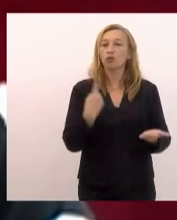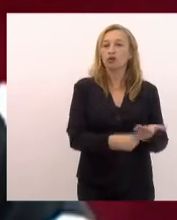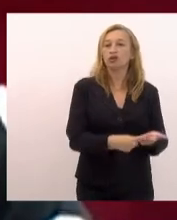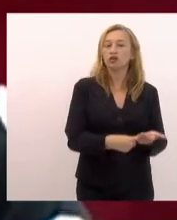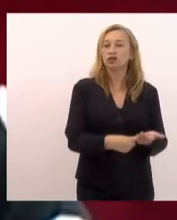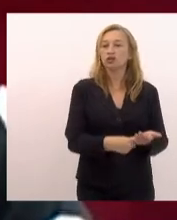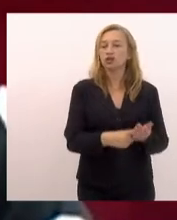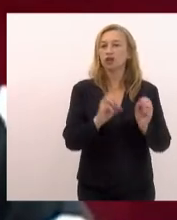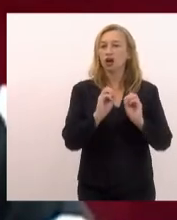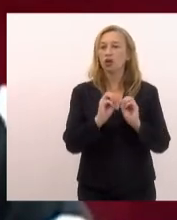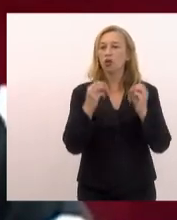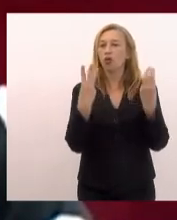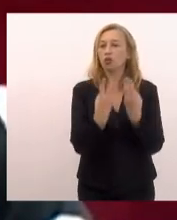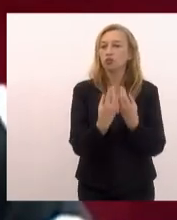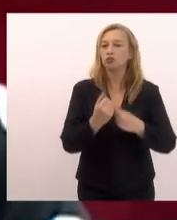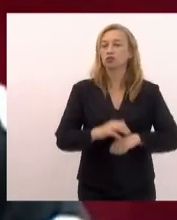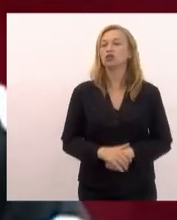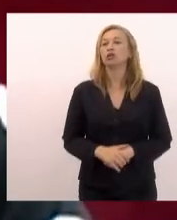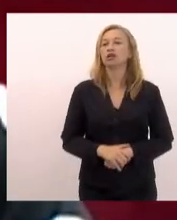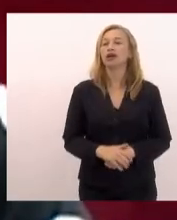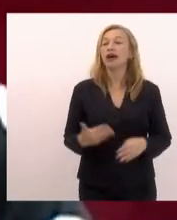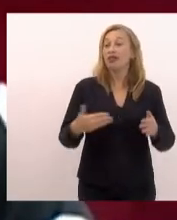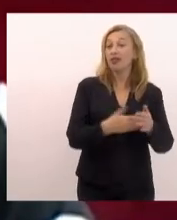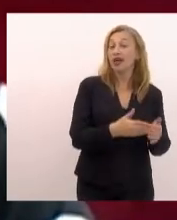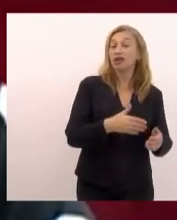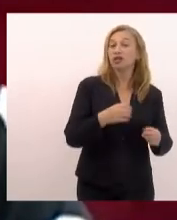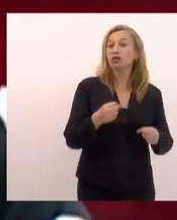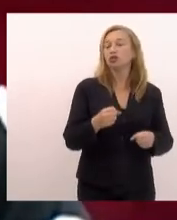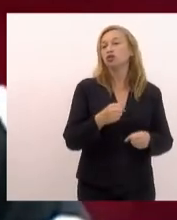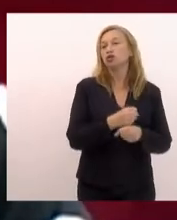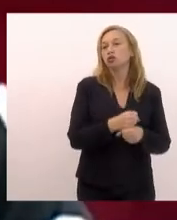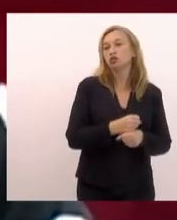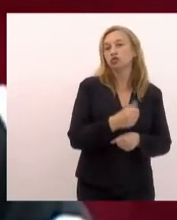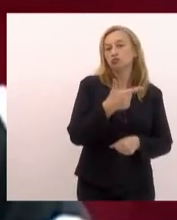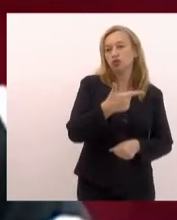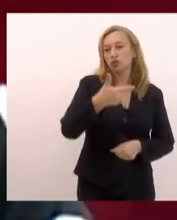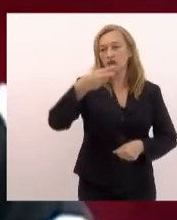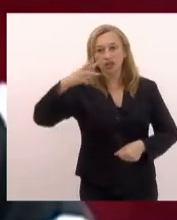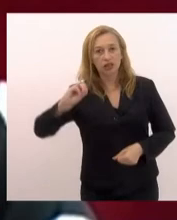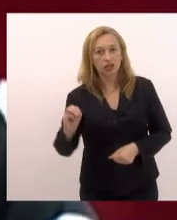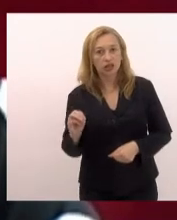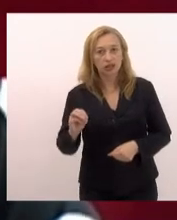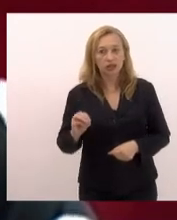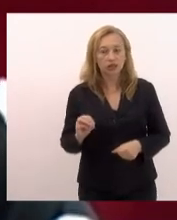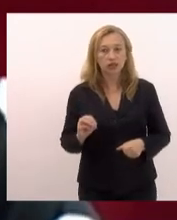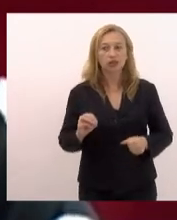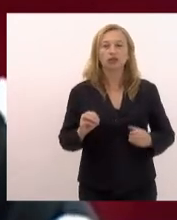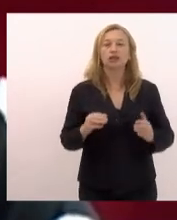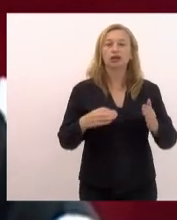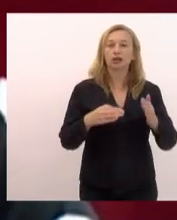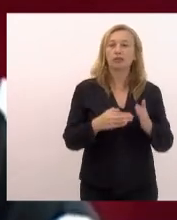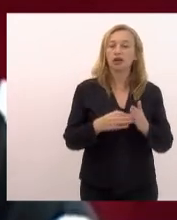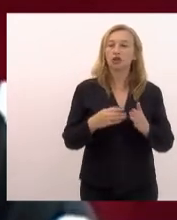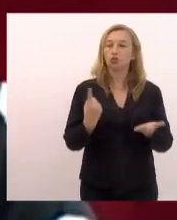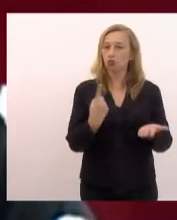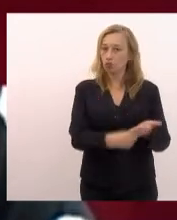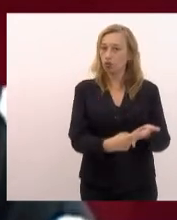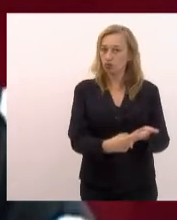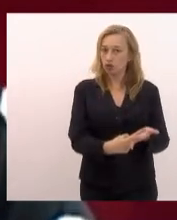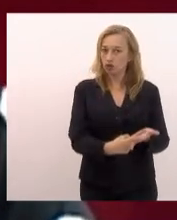ONU estabelecidos até 2030, em que a meta 3 desses compromissos